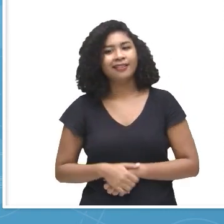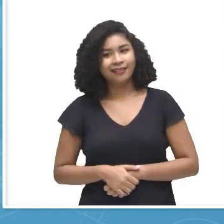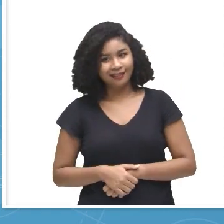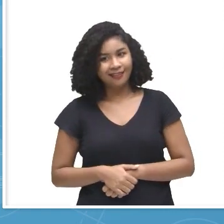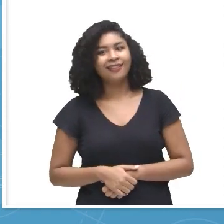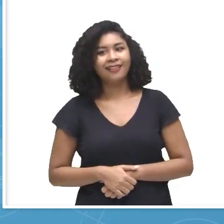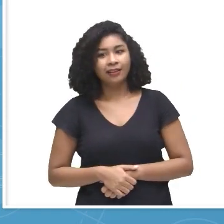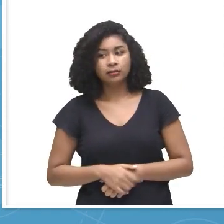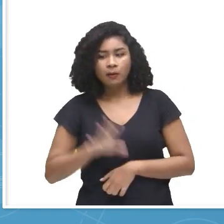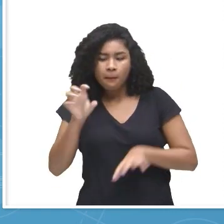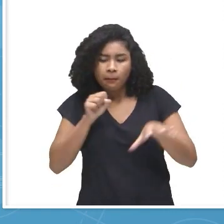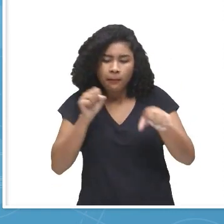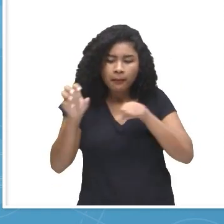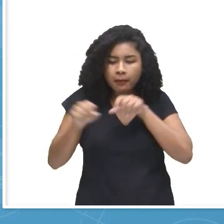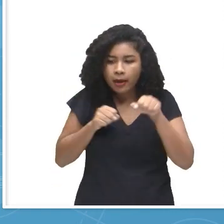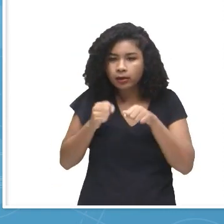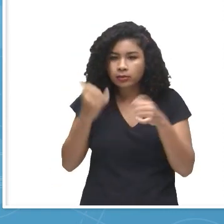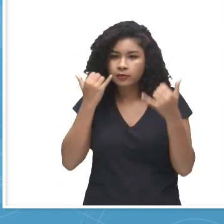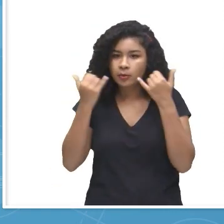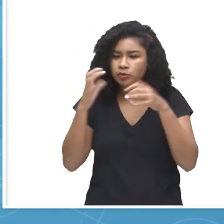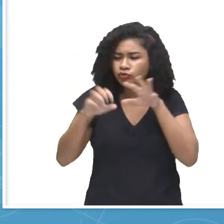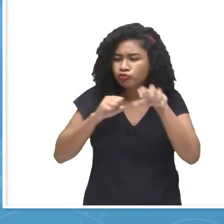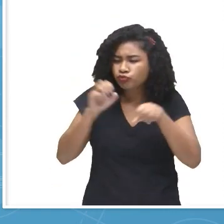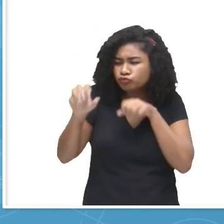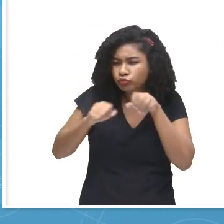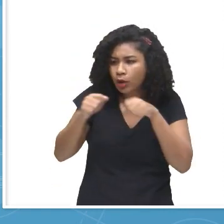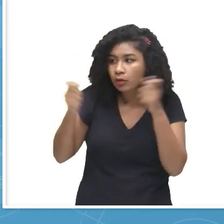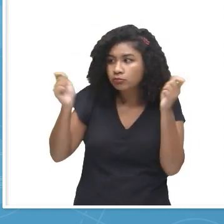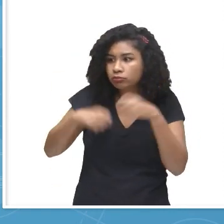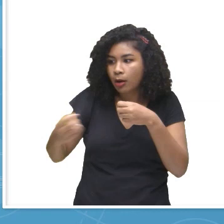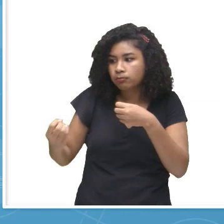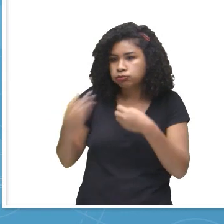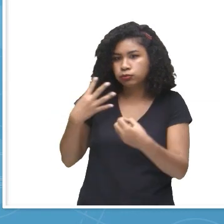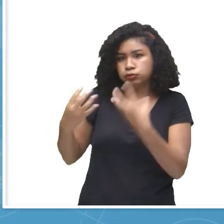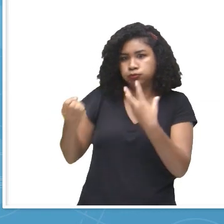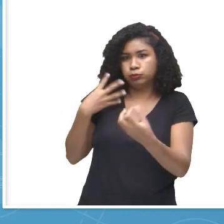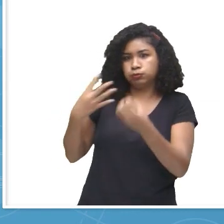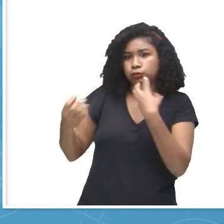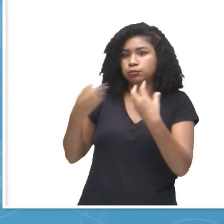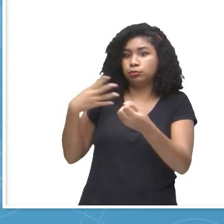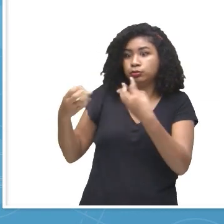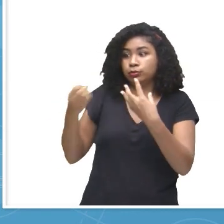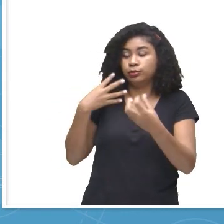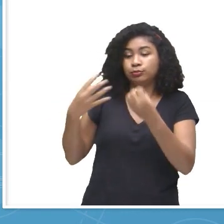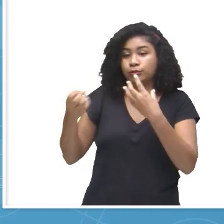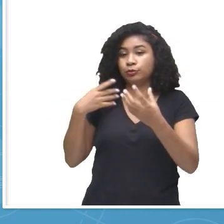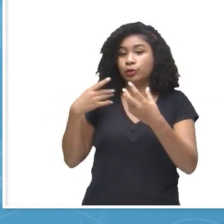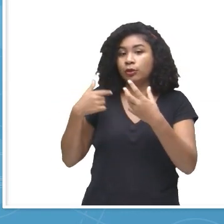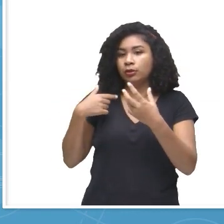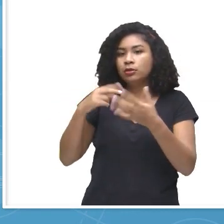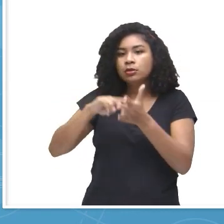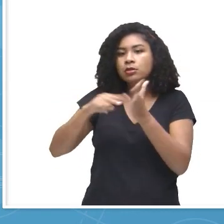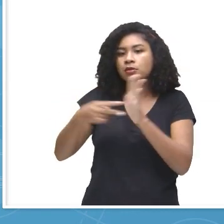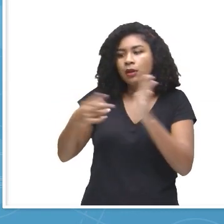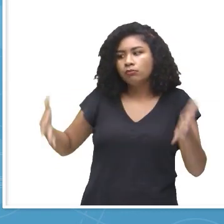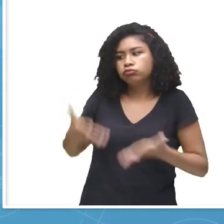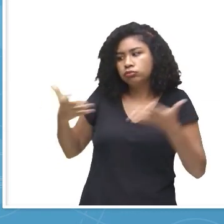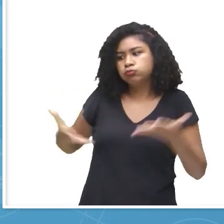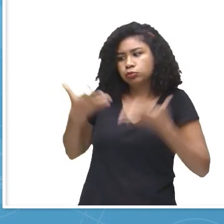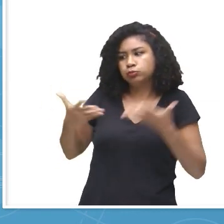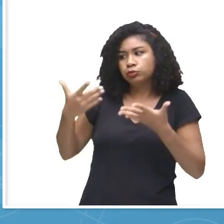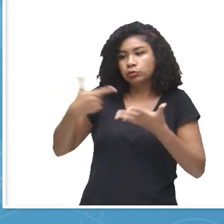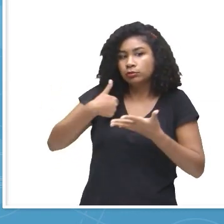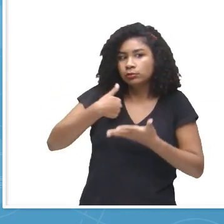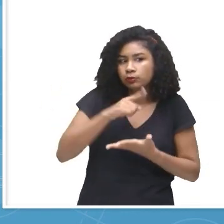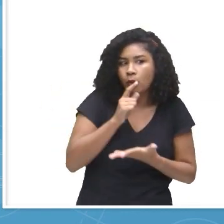gente das propagandas. Por quê? Quanto mais propaganda eu tiver, mais eu estou estimulando, né,